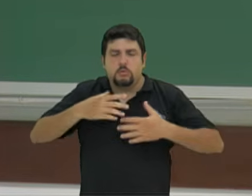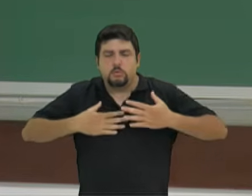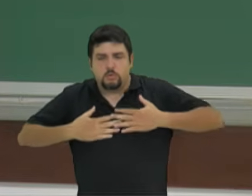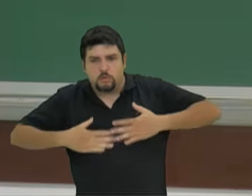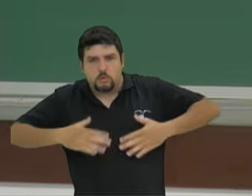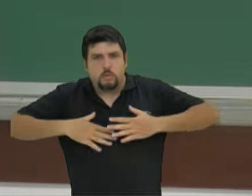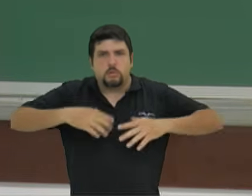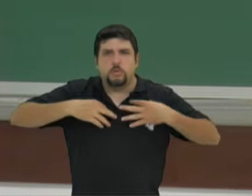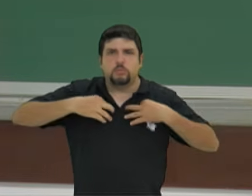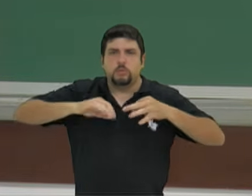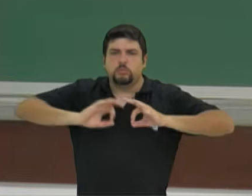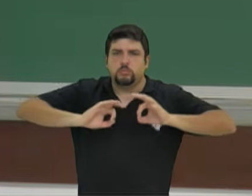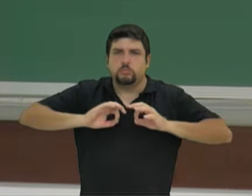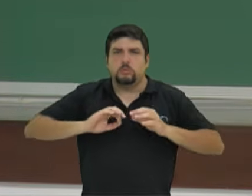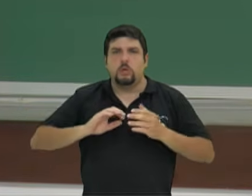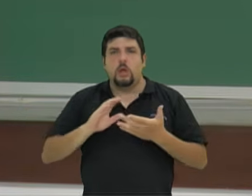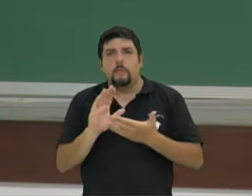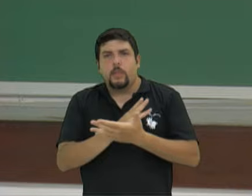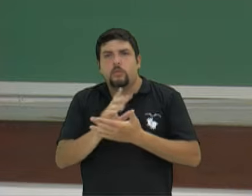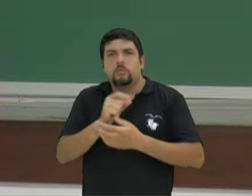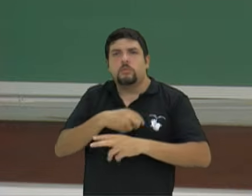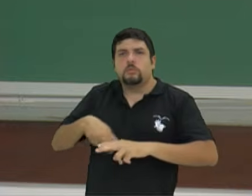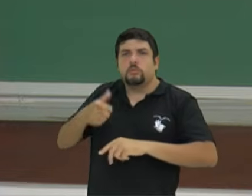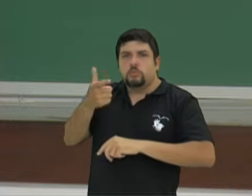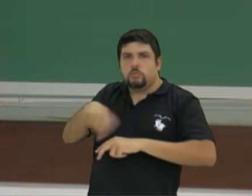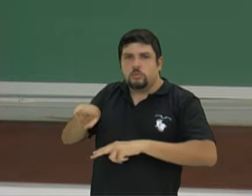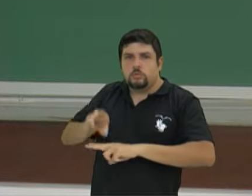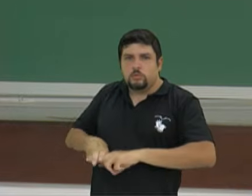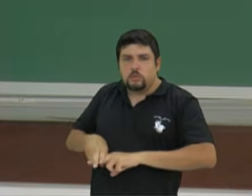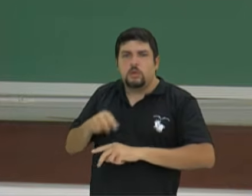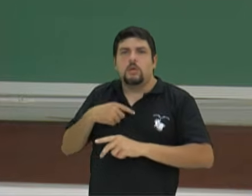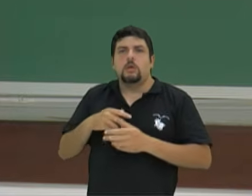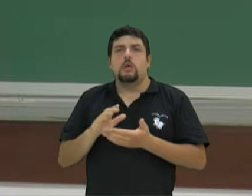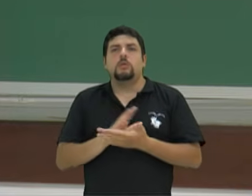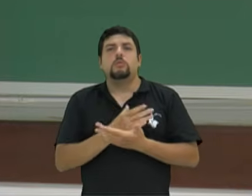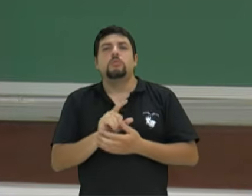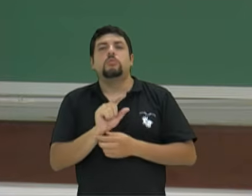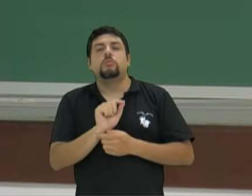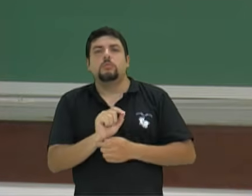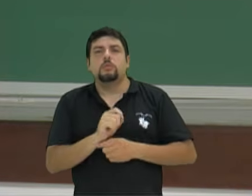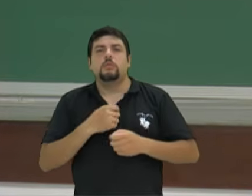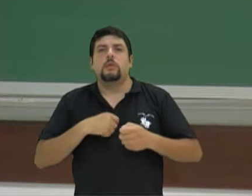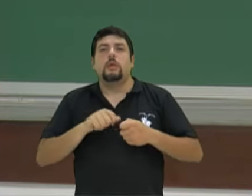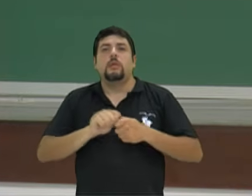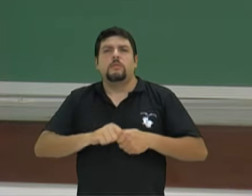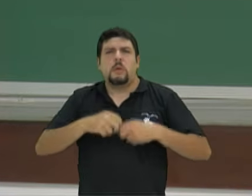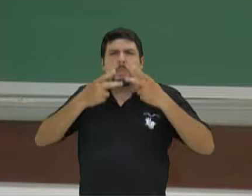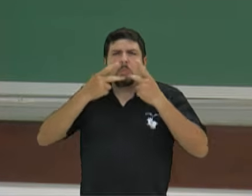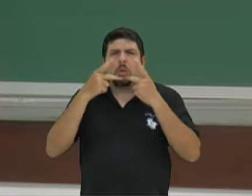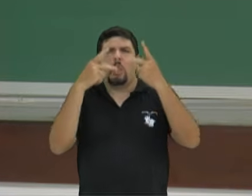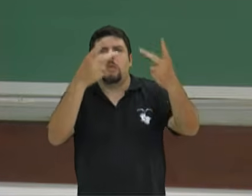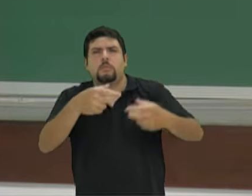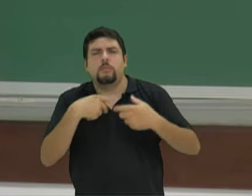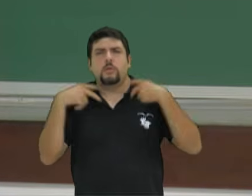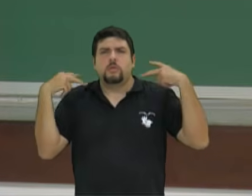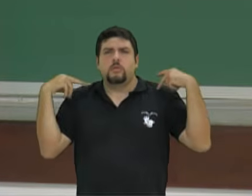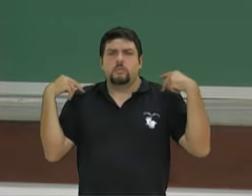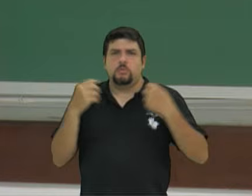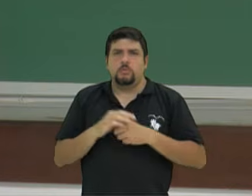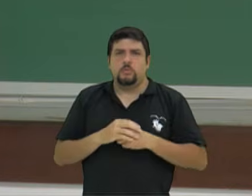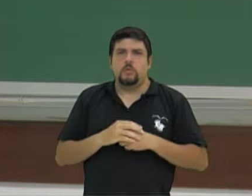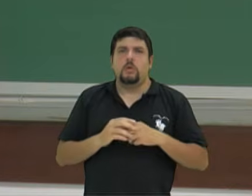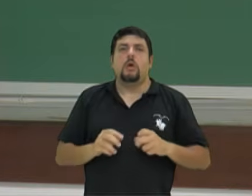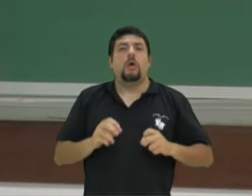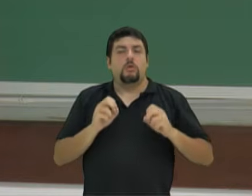vão pegar, sentar de novo, ficar de novo. Outros vão o quê? Eles vão levar, xingar o motorista, tudo. Essa